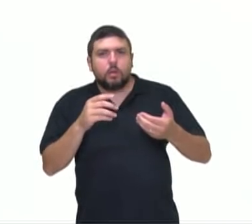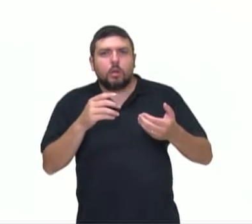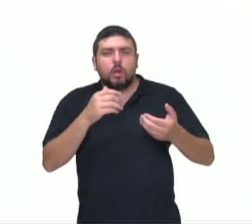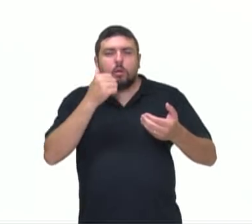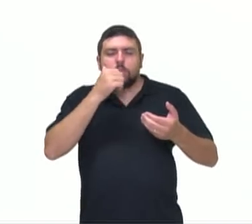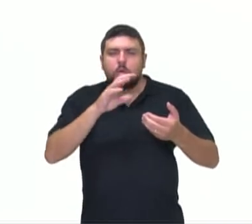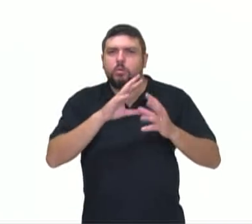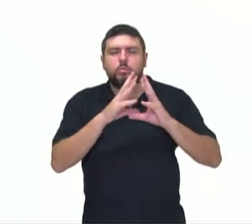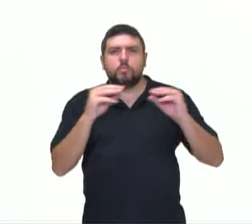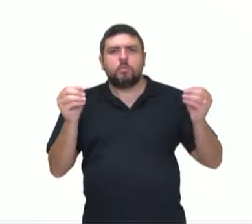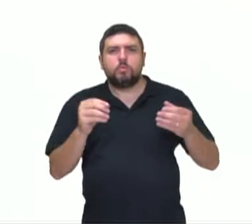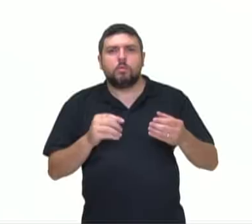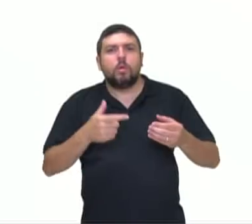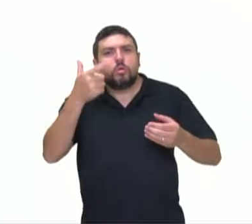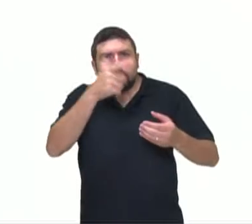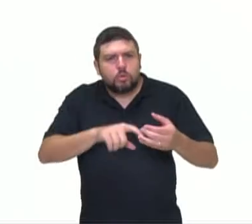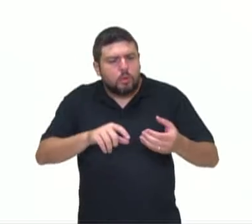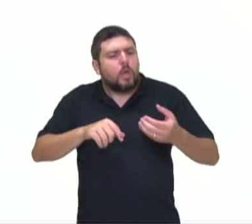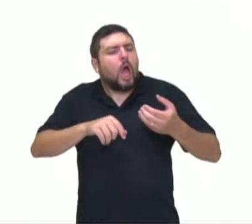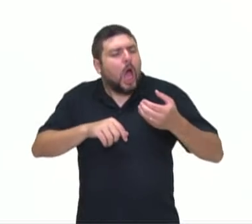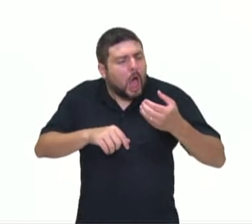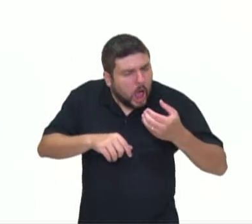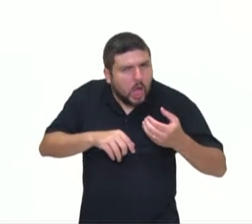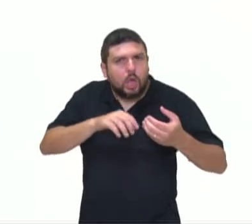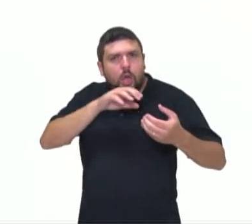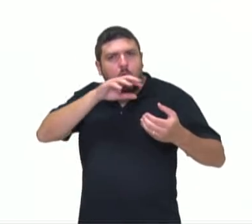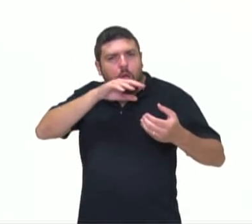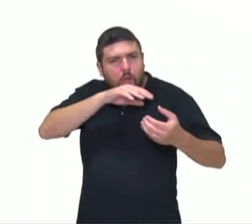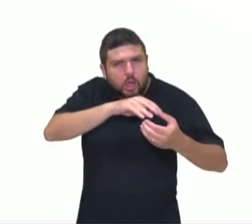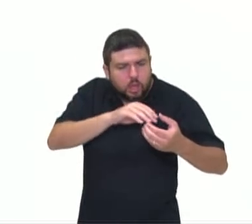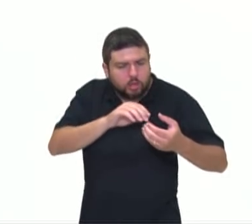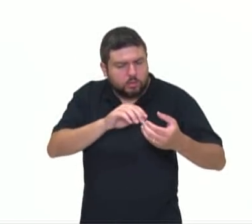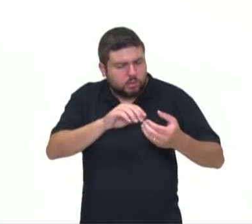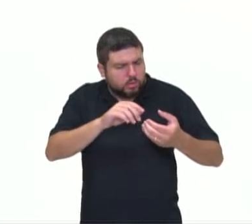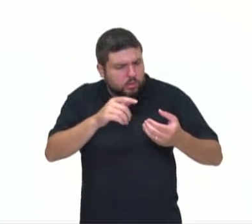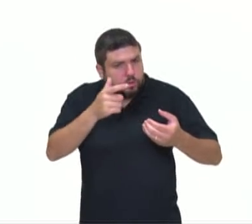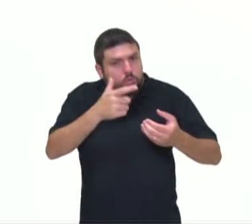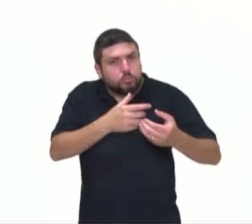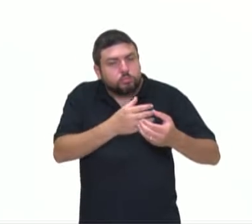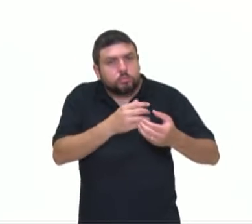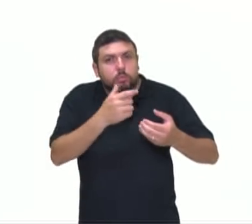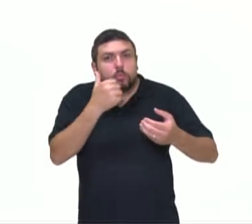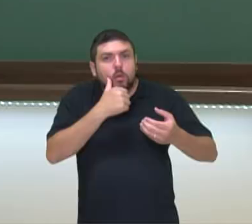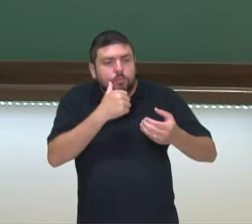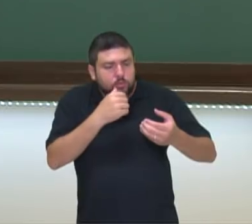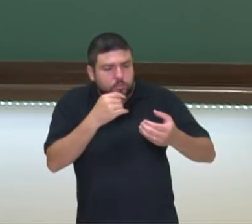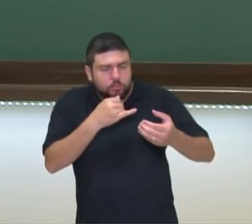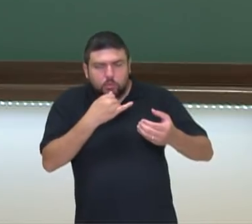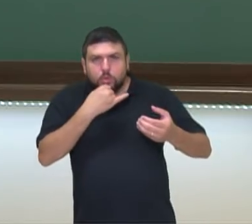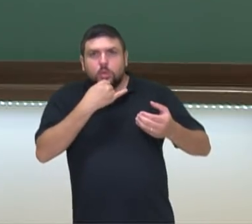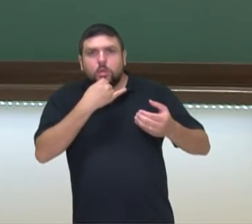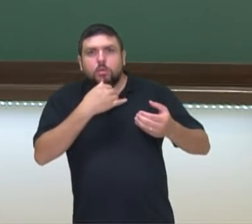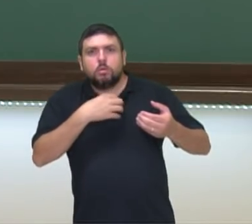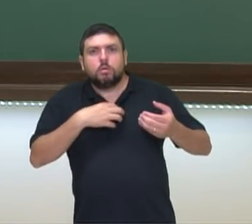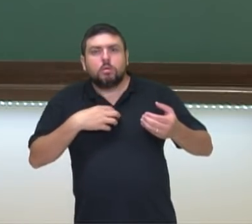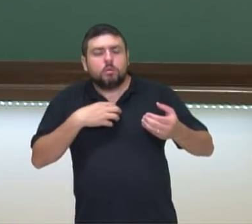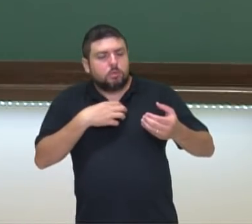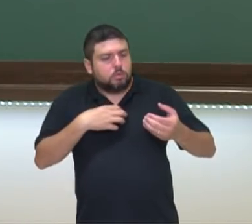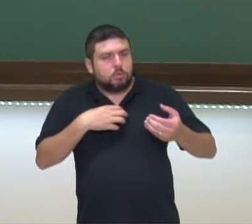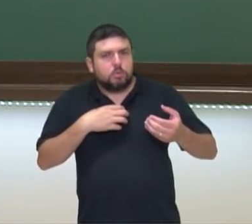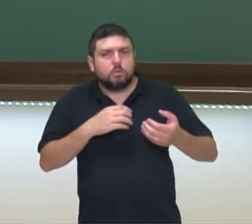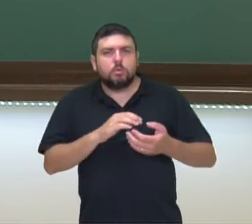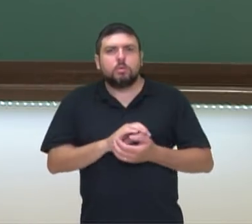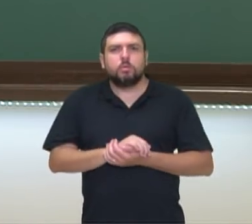rapaz bafeja novamente e outra vez o reflexo tristonho lhe aparece. Veja só, nós temos